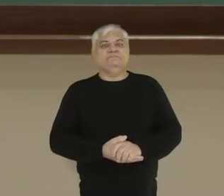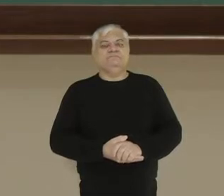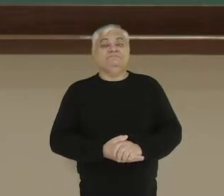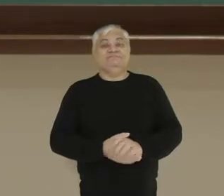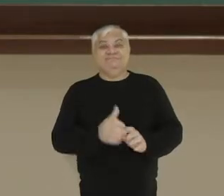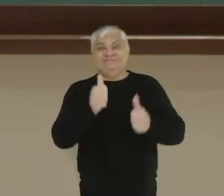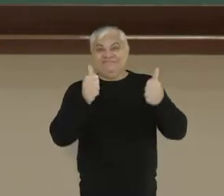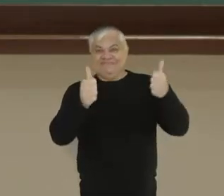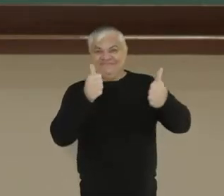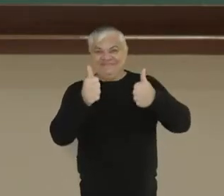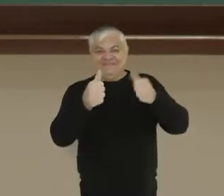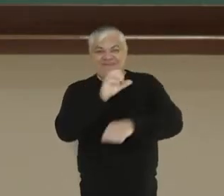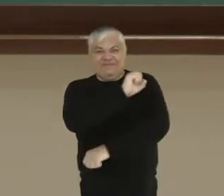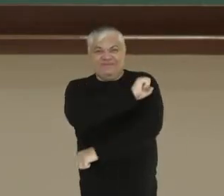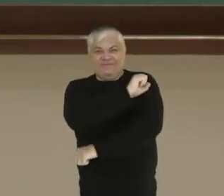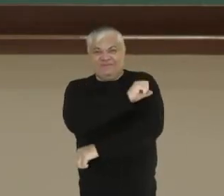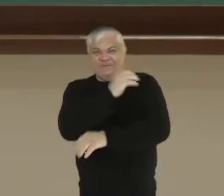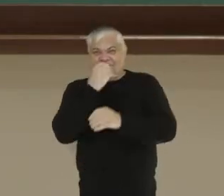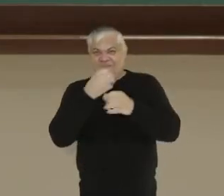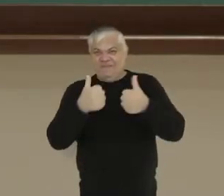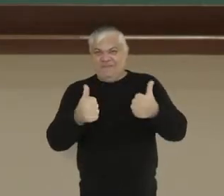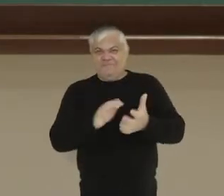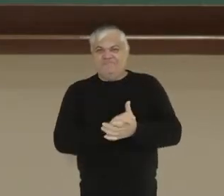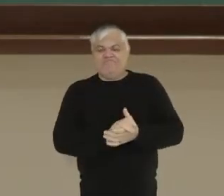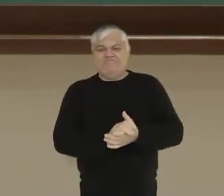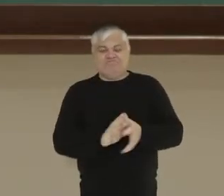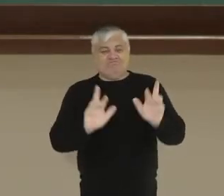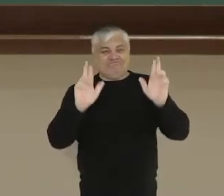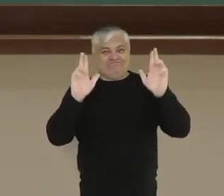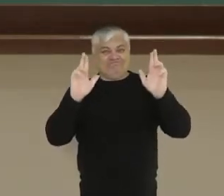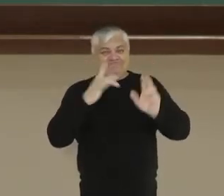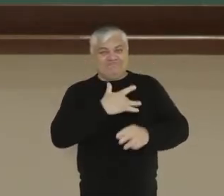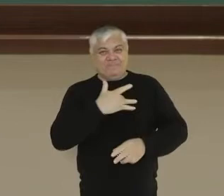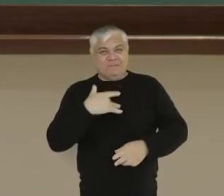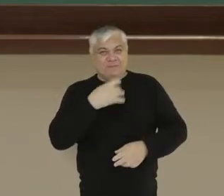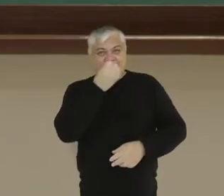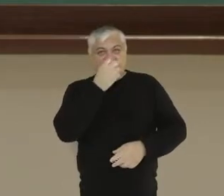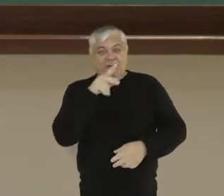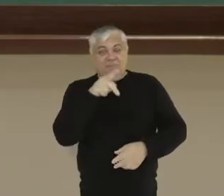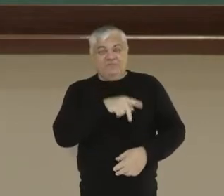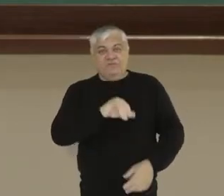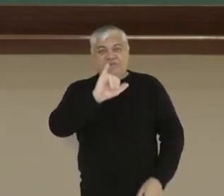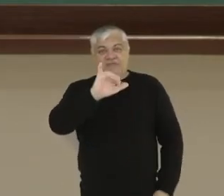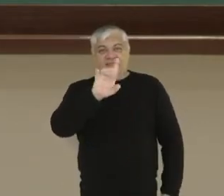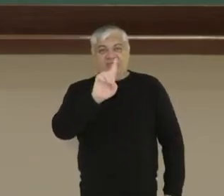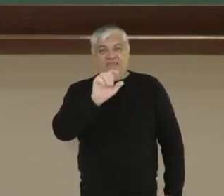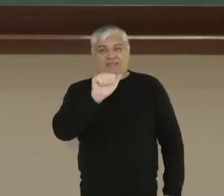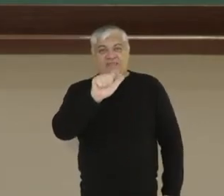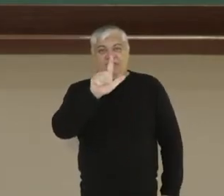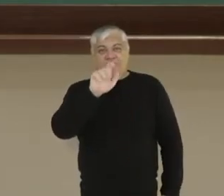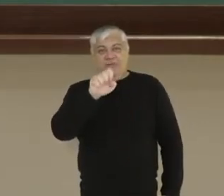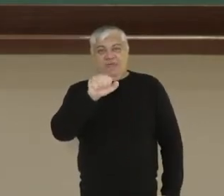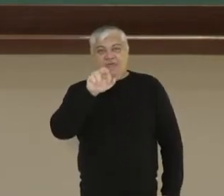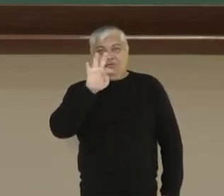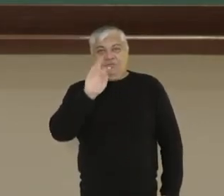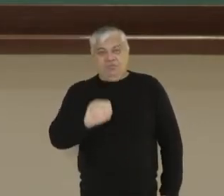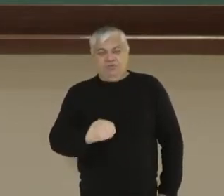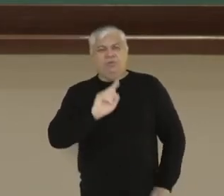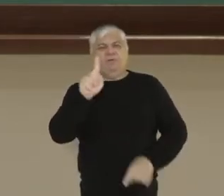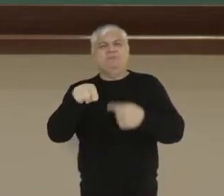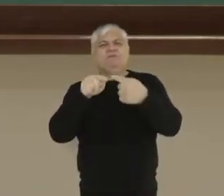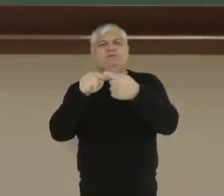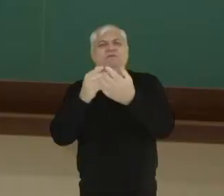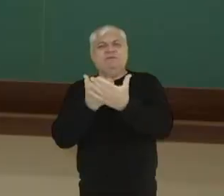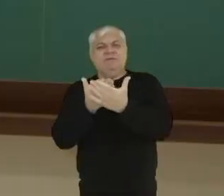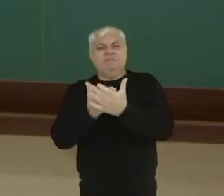E aí, pessoal do oitavo ano, tudo bem com vocês? Eu espero que estejam todos bem. Aqui é o professor Idalberto e vamos ver quais são os objetivos da nossa aula de